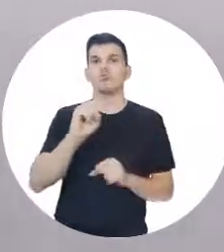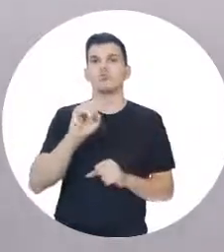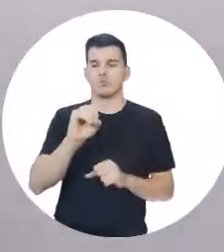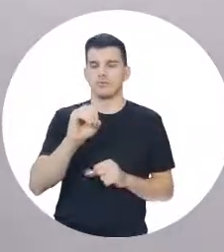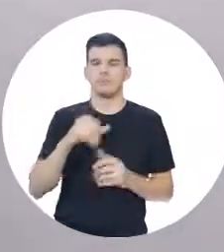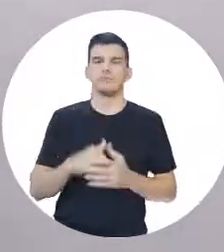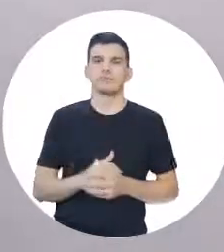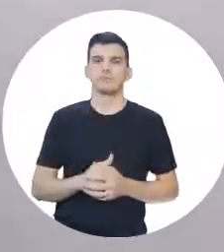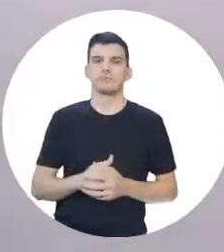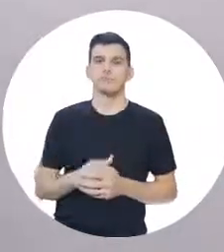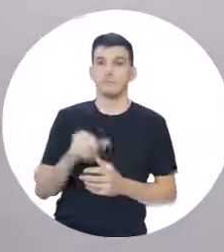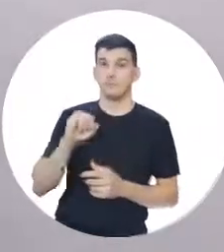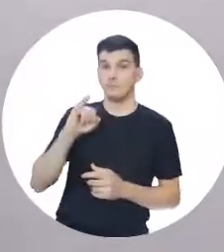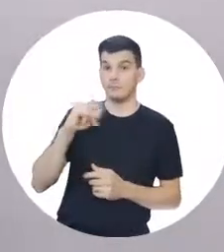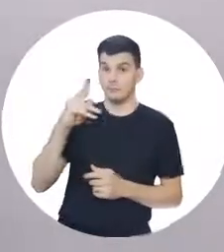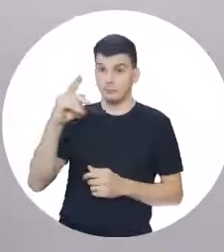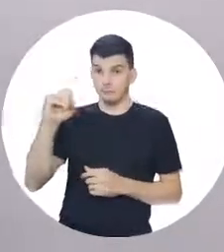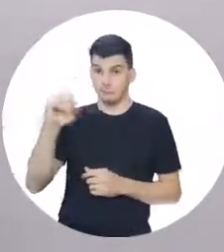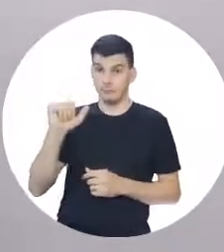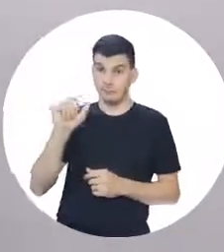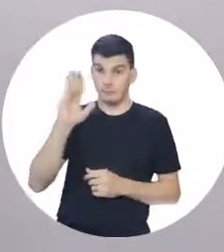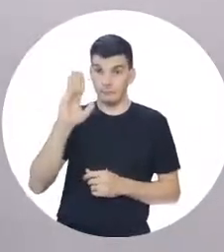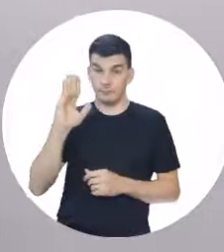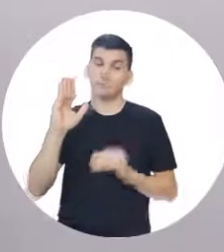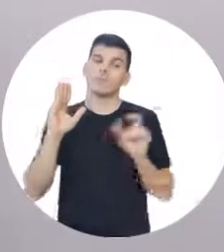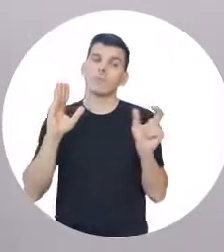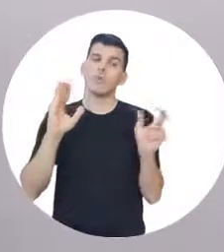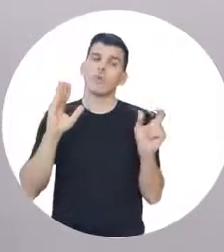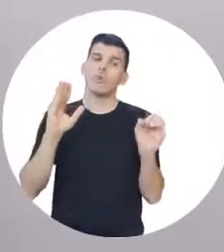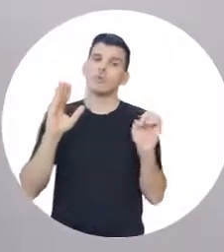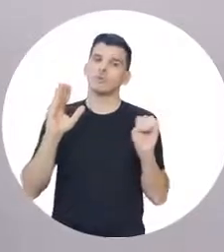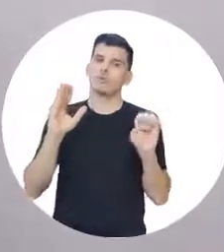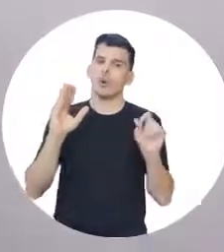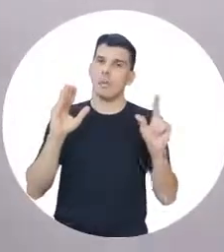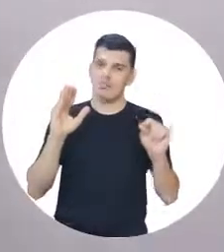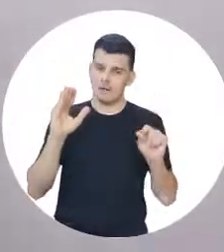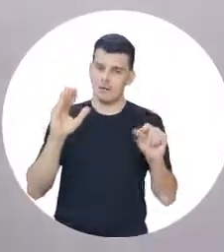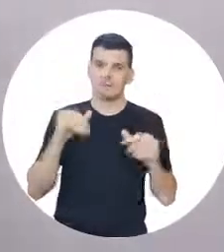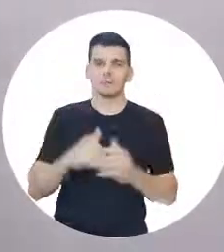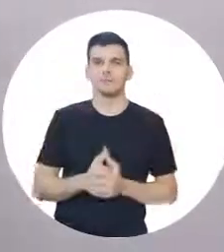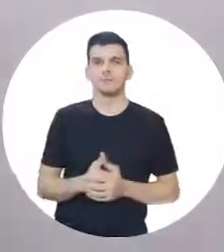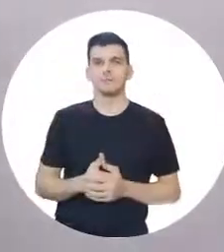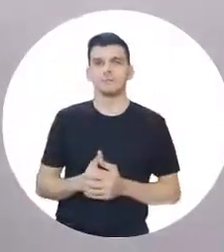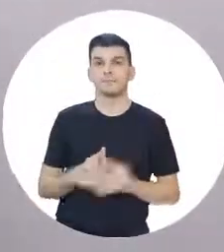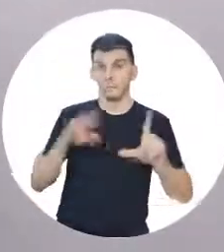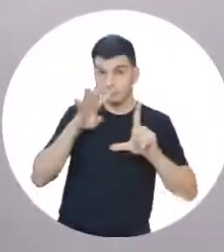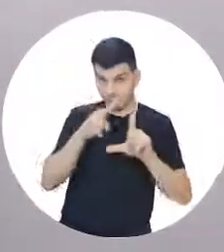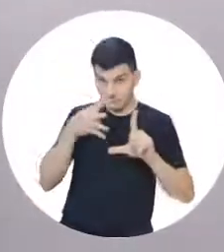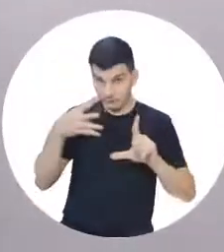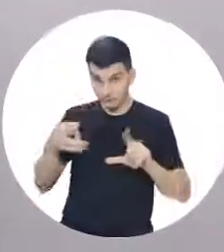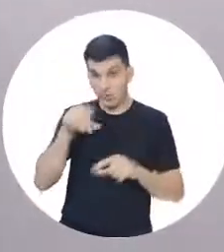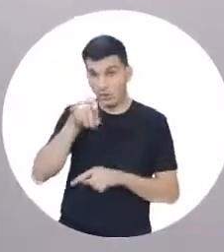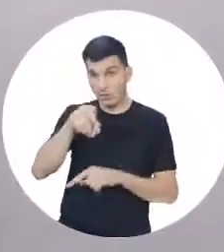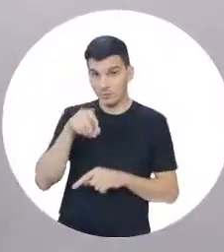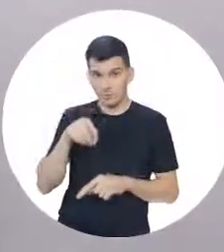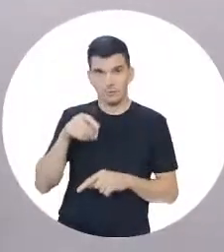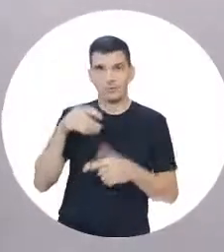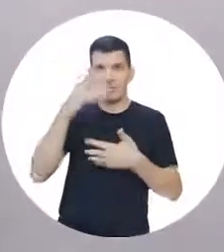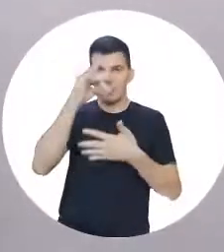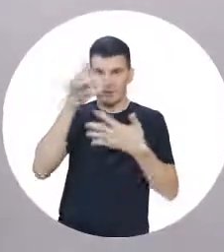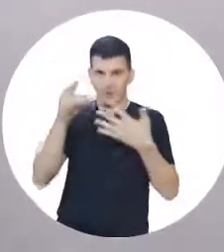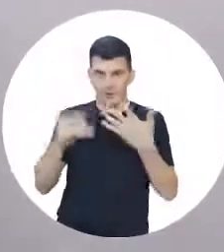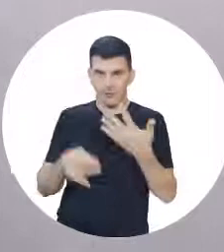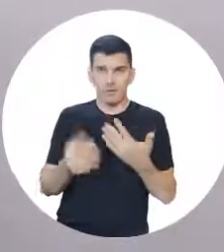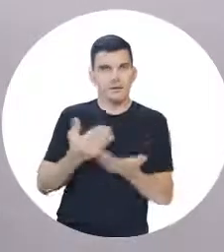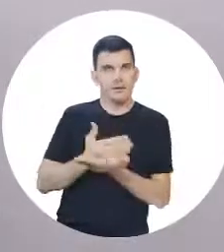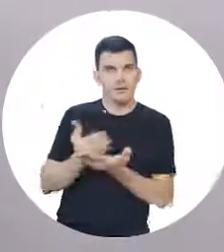terminação oso. Ico para o maior, oso para o menor. Essas tabelas de NOX mais